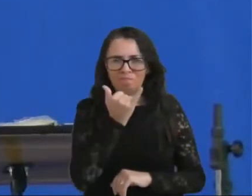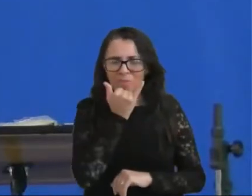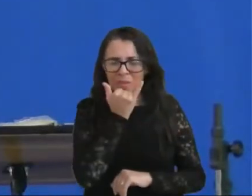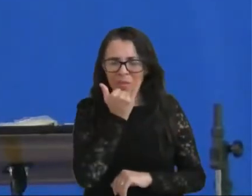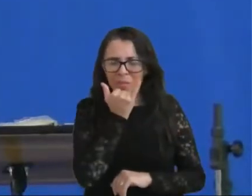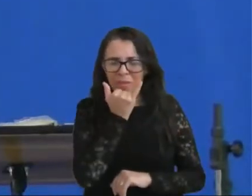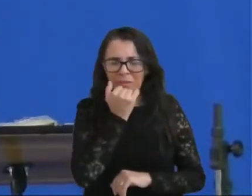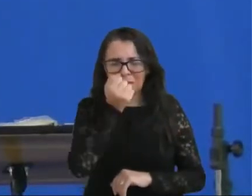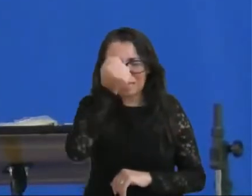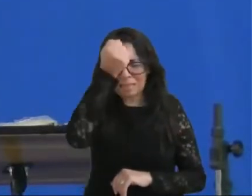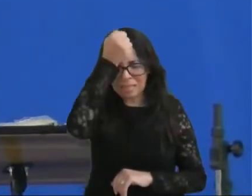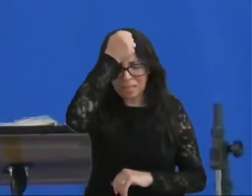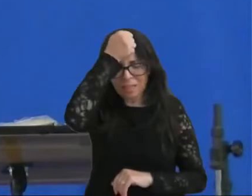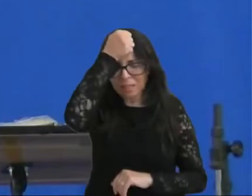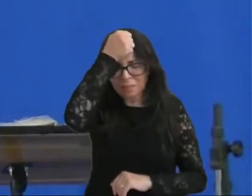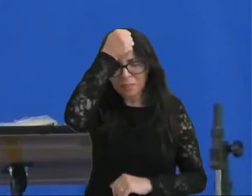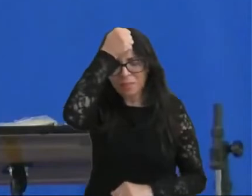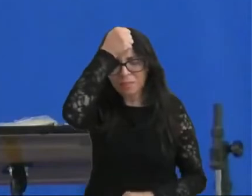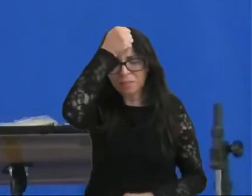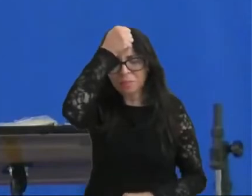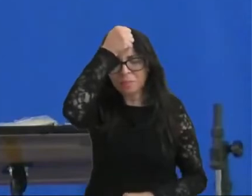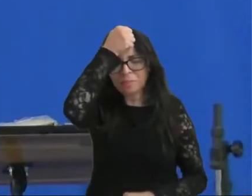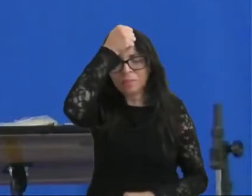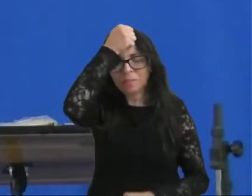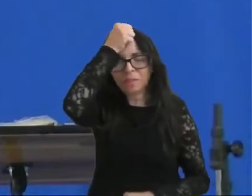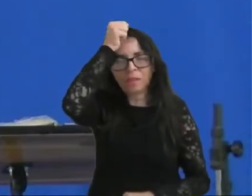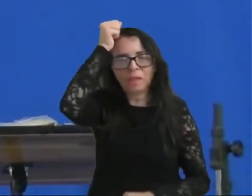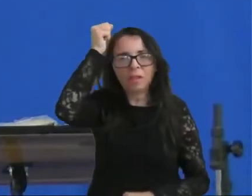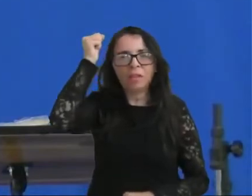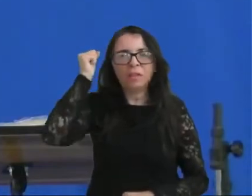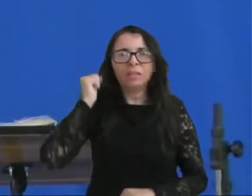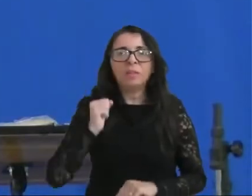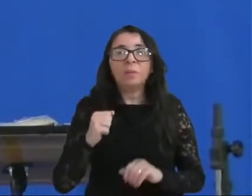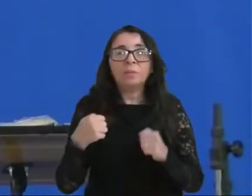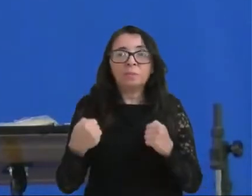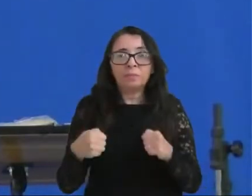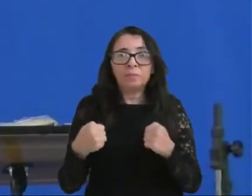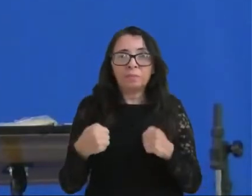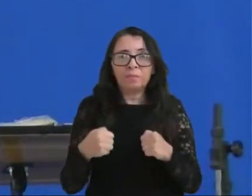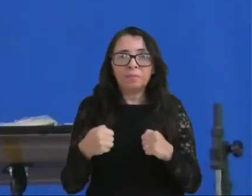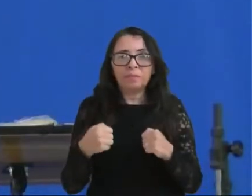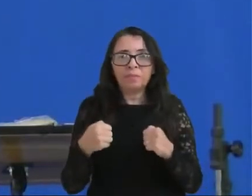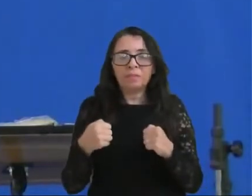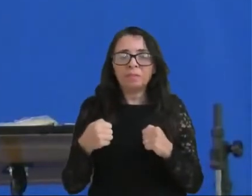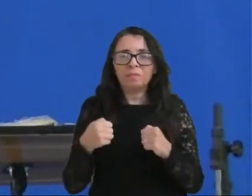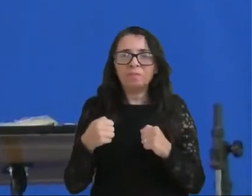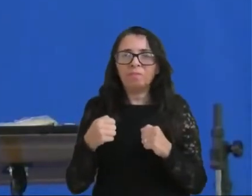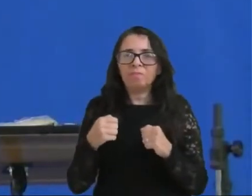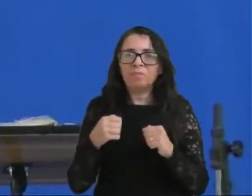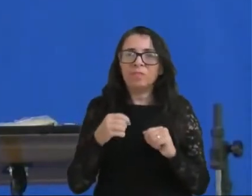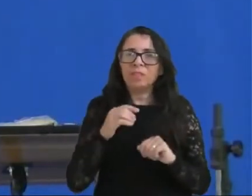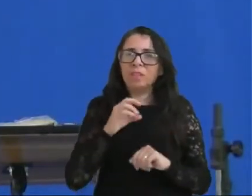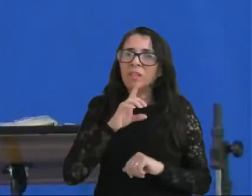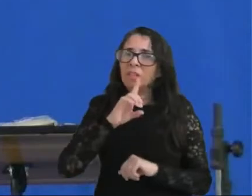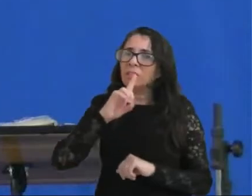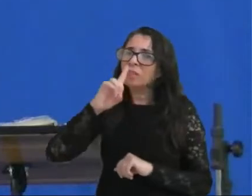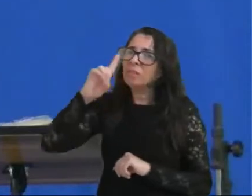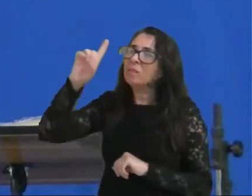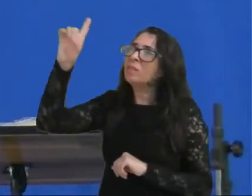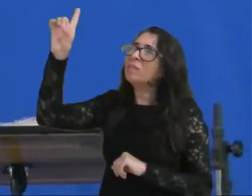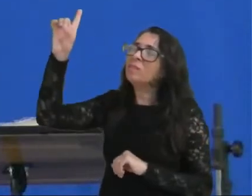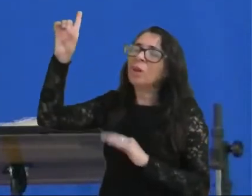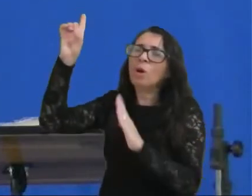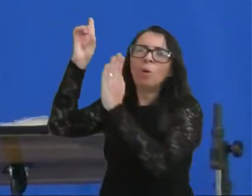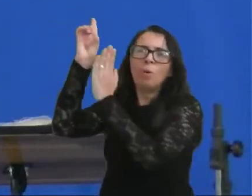Jesus? Você que se afastou dele, ou está no caminho dele, mas está